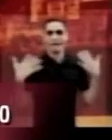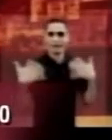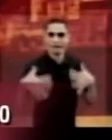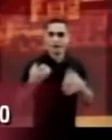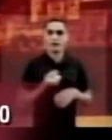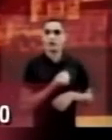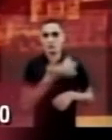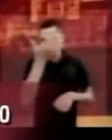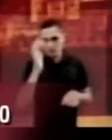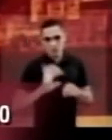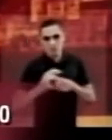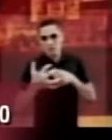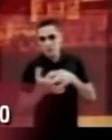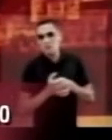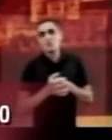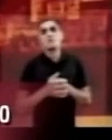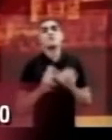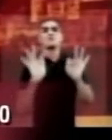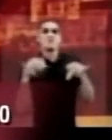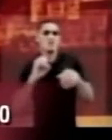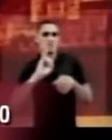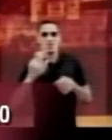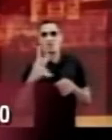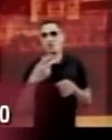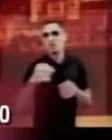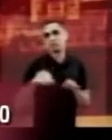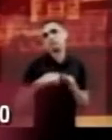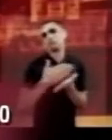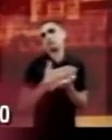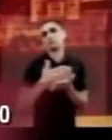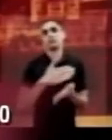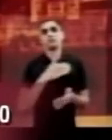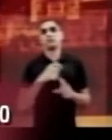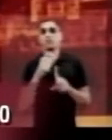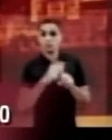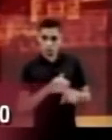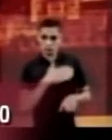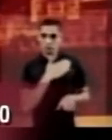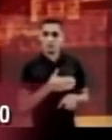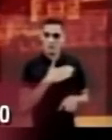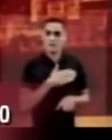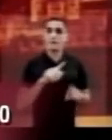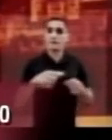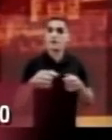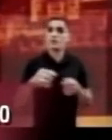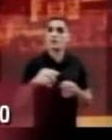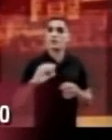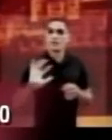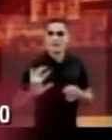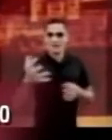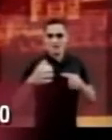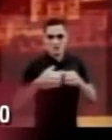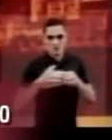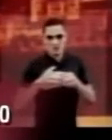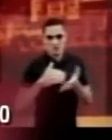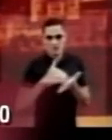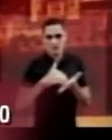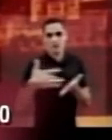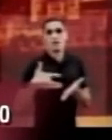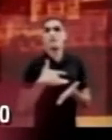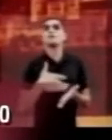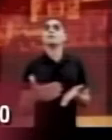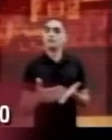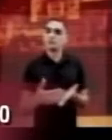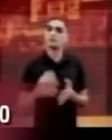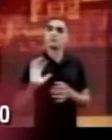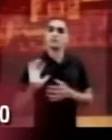Passaram-se 2 meses e meio, estamos fazendo o quê? Agora é hora de fazer inquérito sorológico. Porque